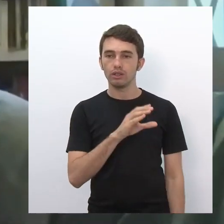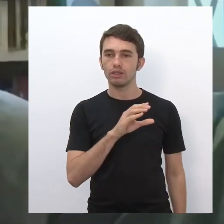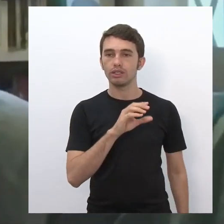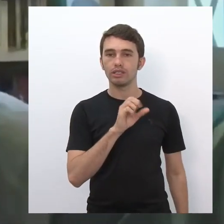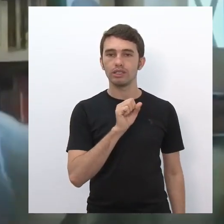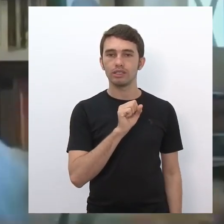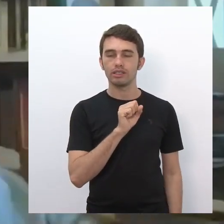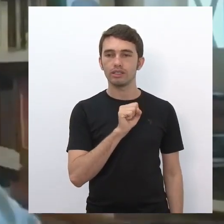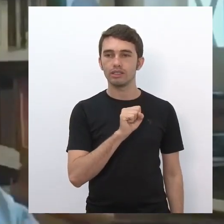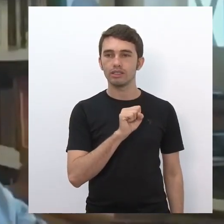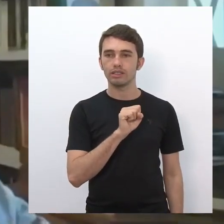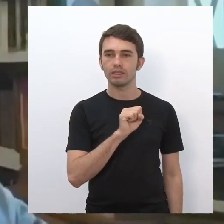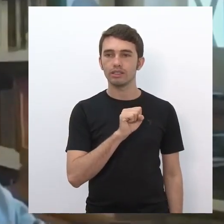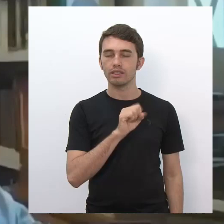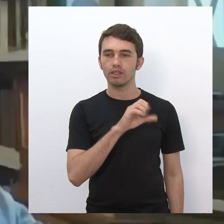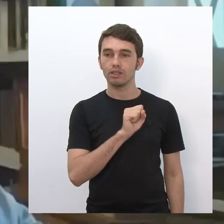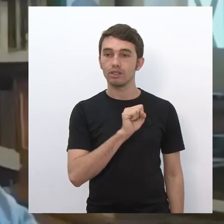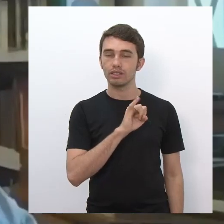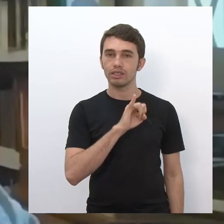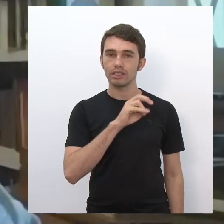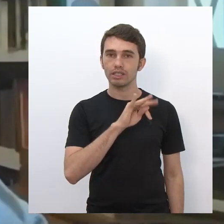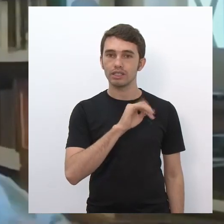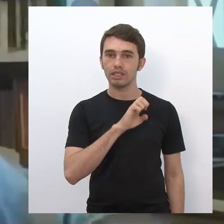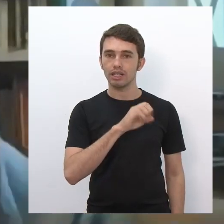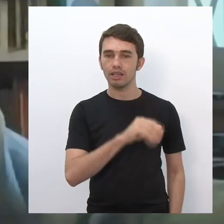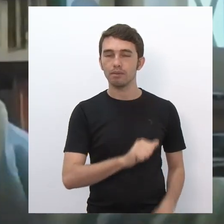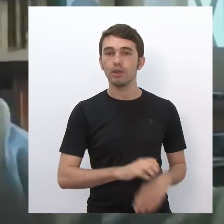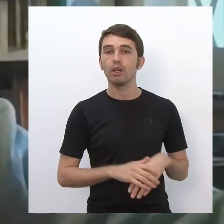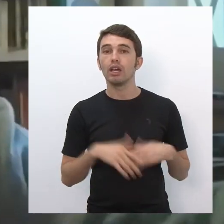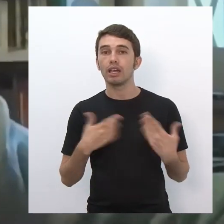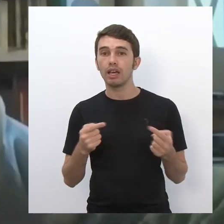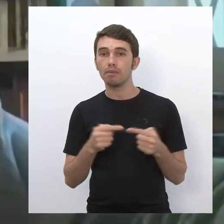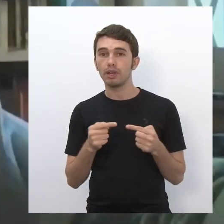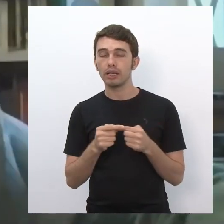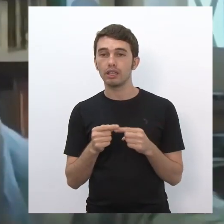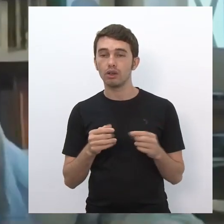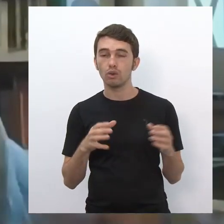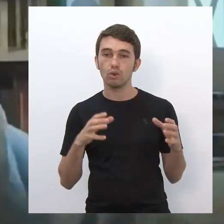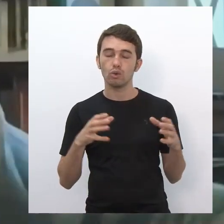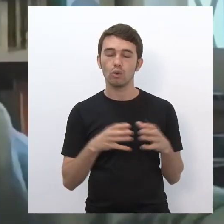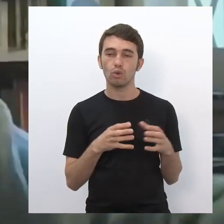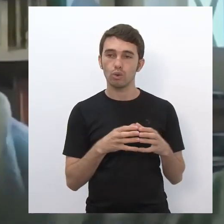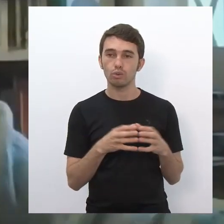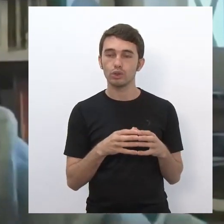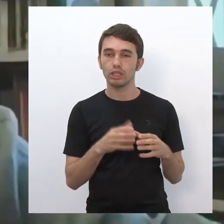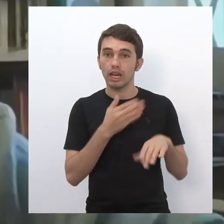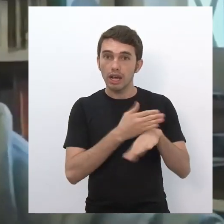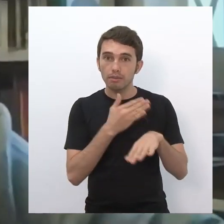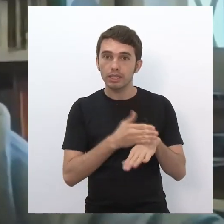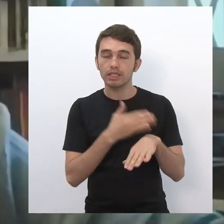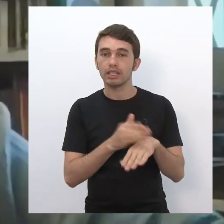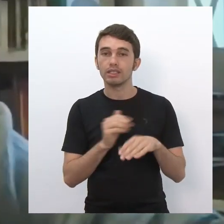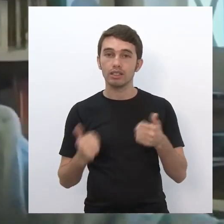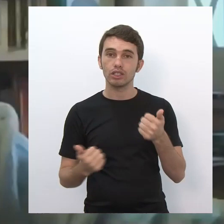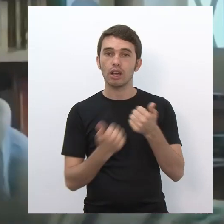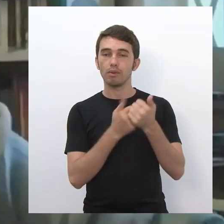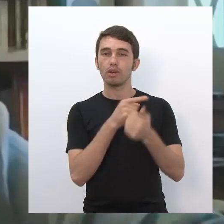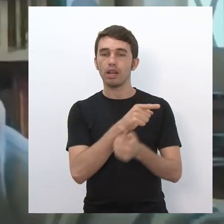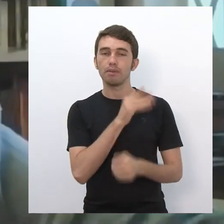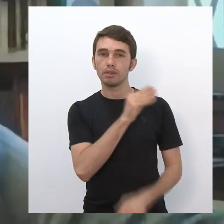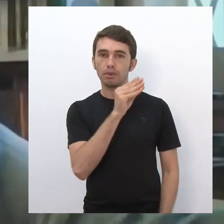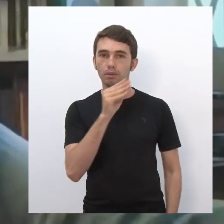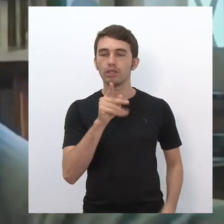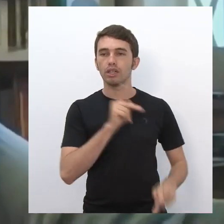Na verdade, a gente tem todo um programa de capacitação e de apoio às bibliotecas públicas, que são